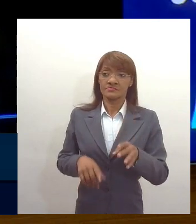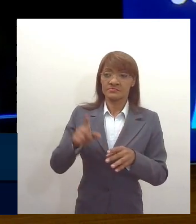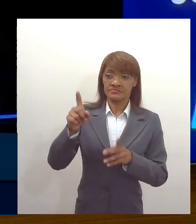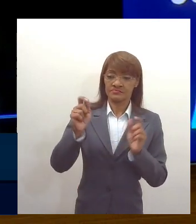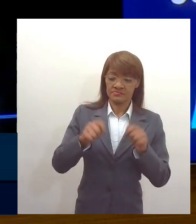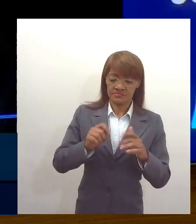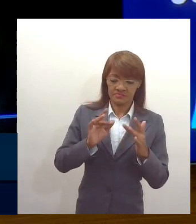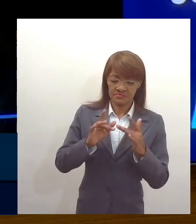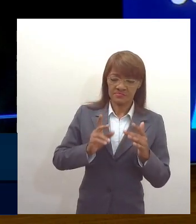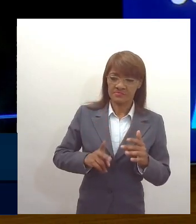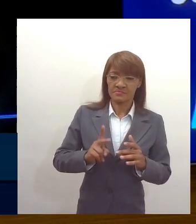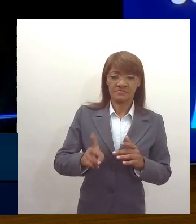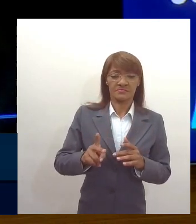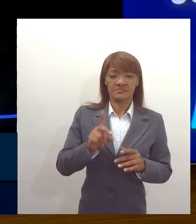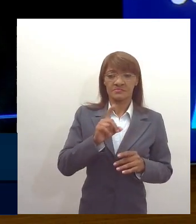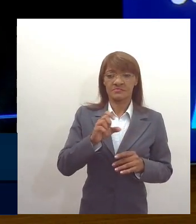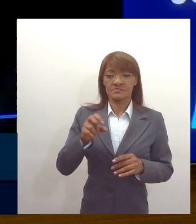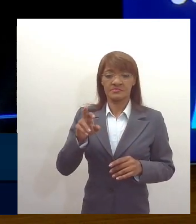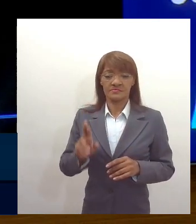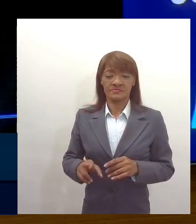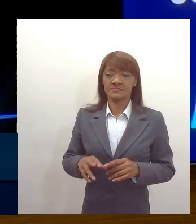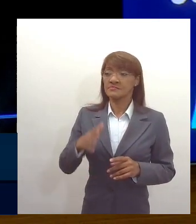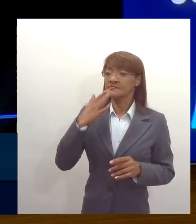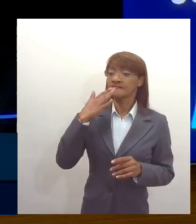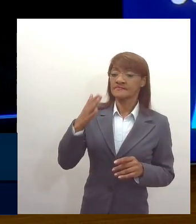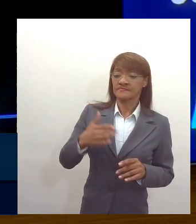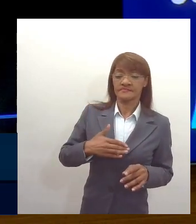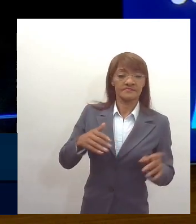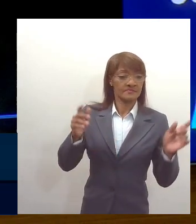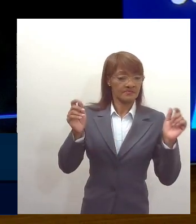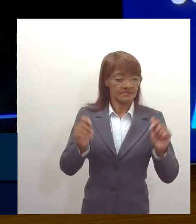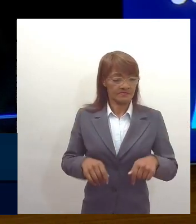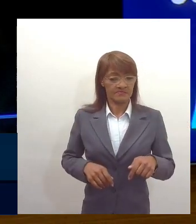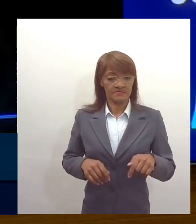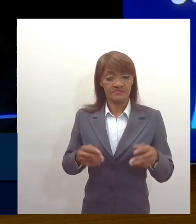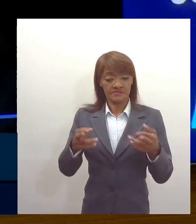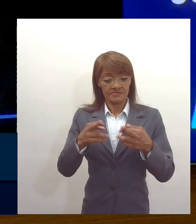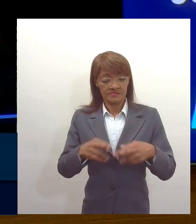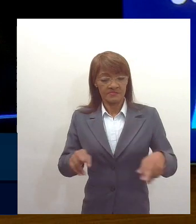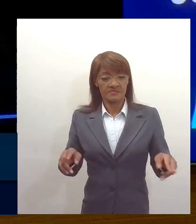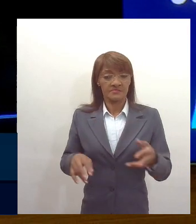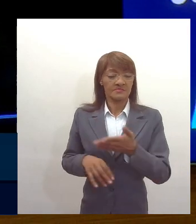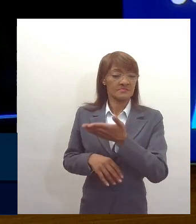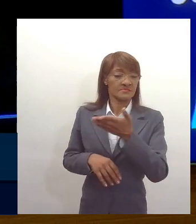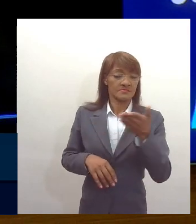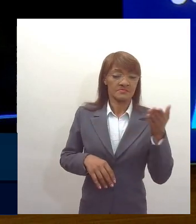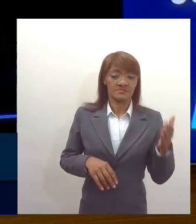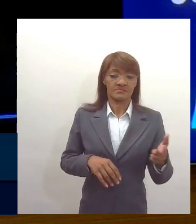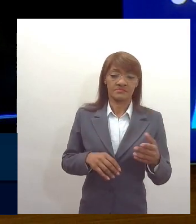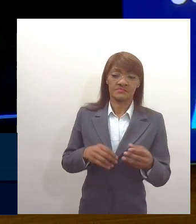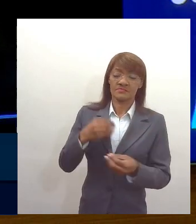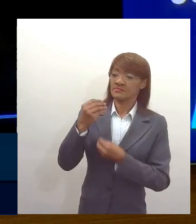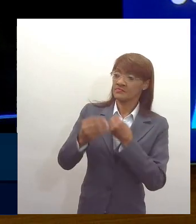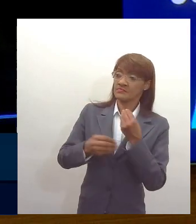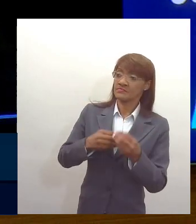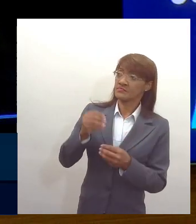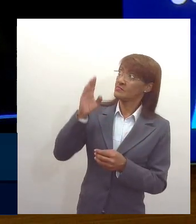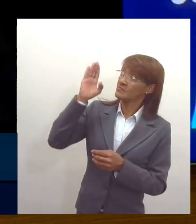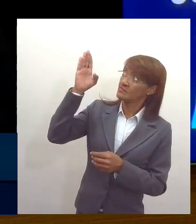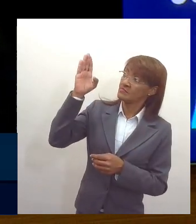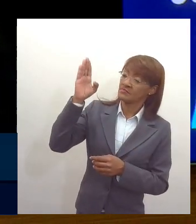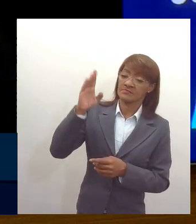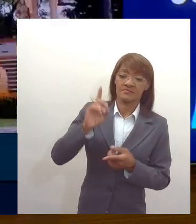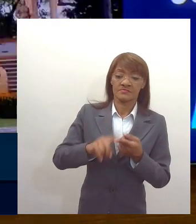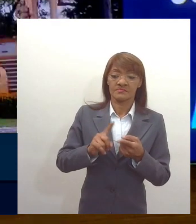que eu pudesse ver, juntamente com o senhor, com o pessoal do DR, né, a possibilidade, né,